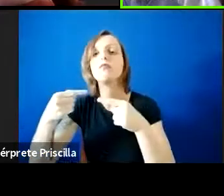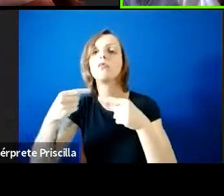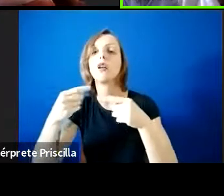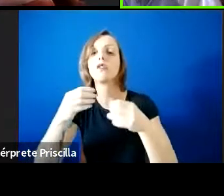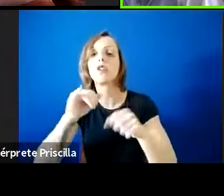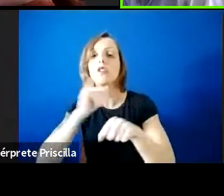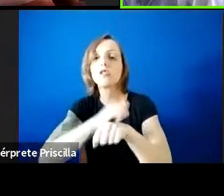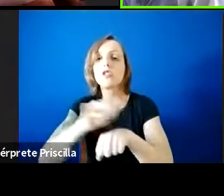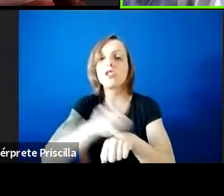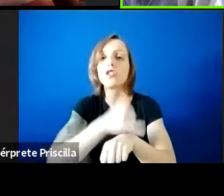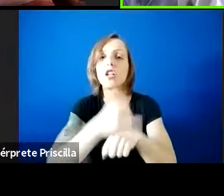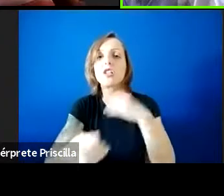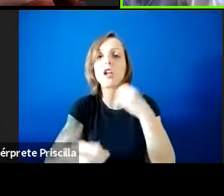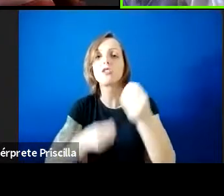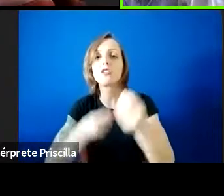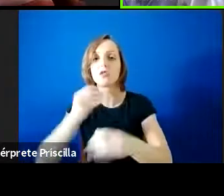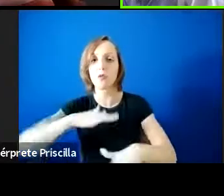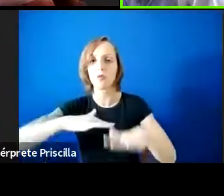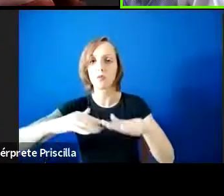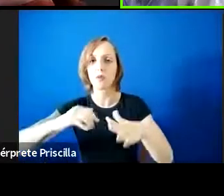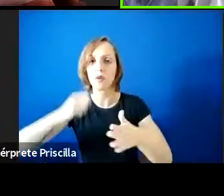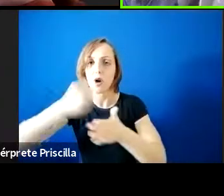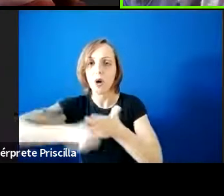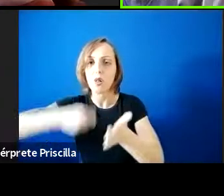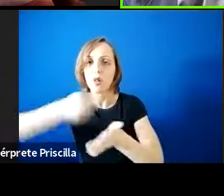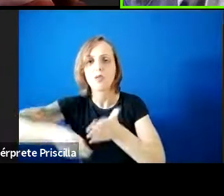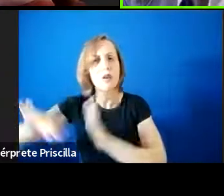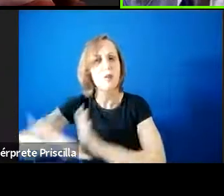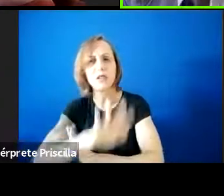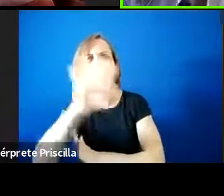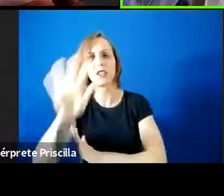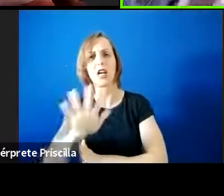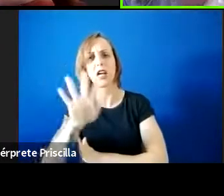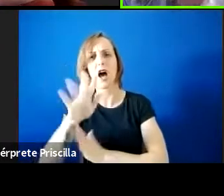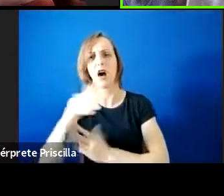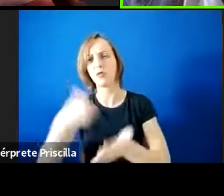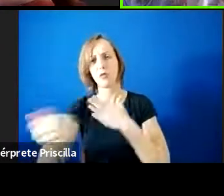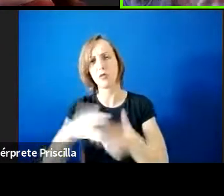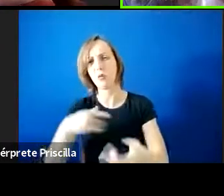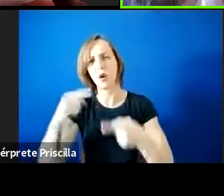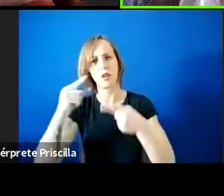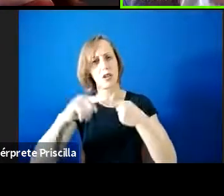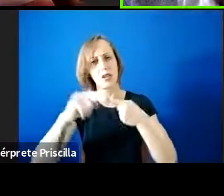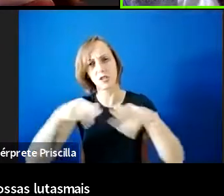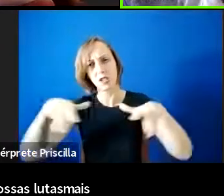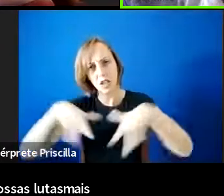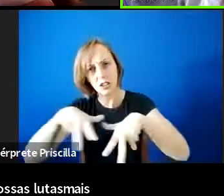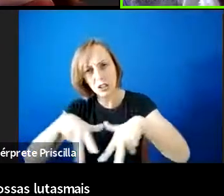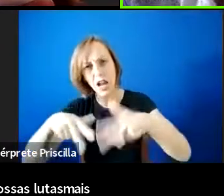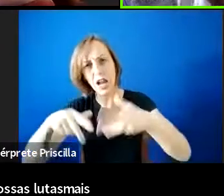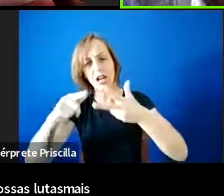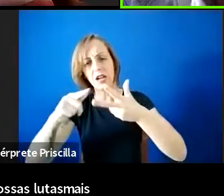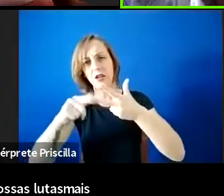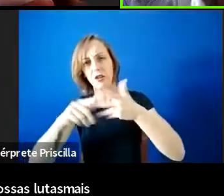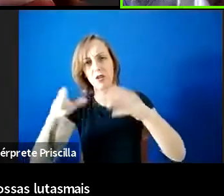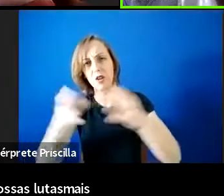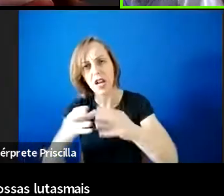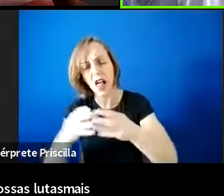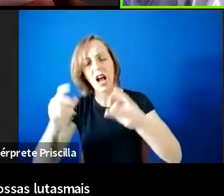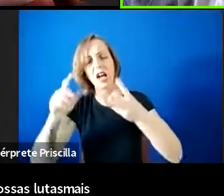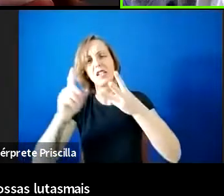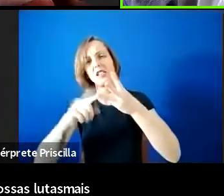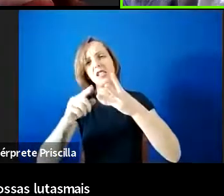nossas lutas mais gerais, né? Sejam elas de gênero, classe, raça,